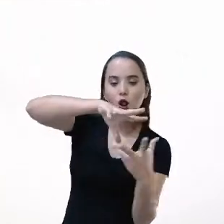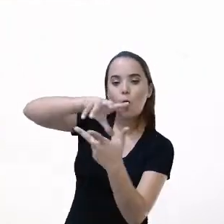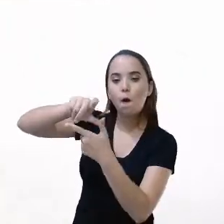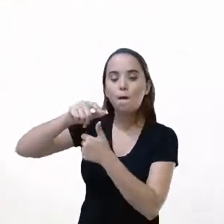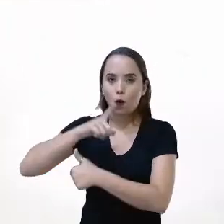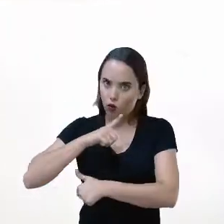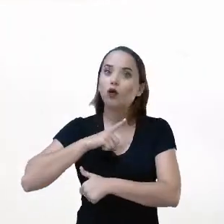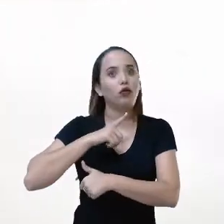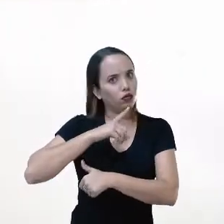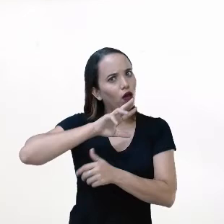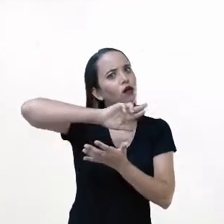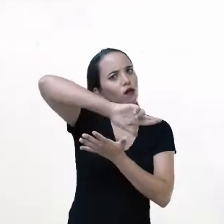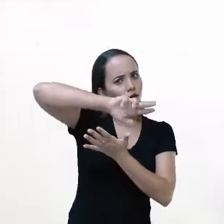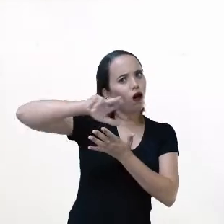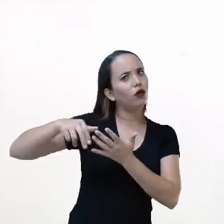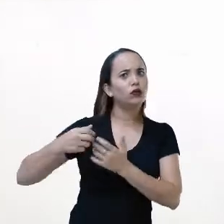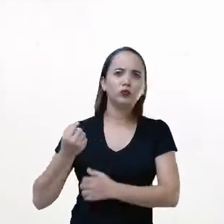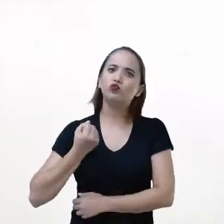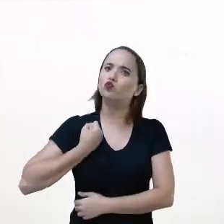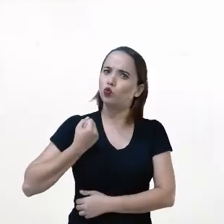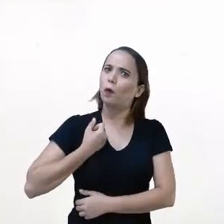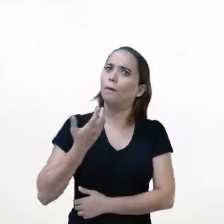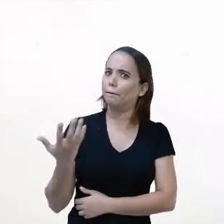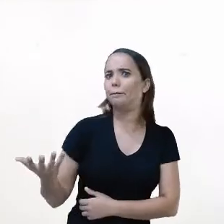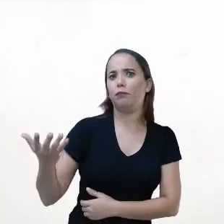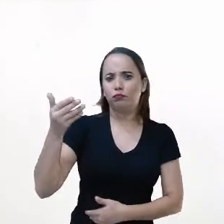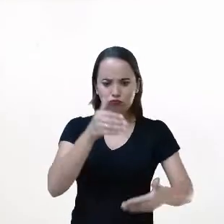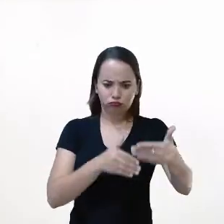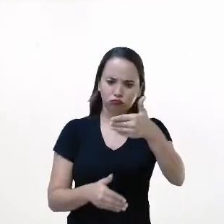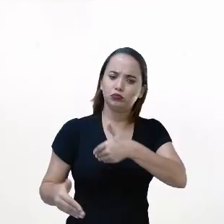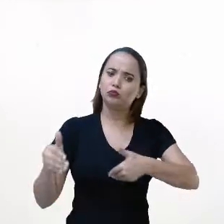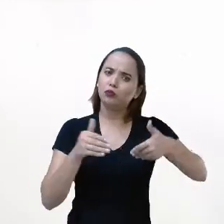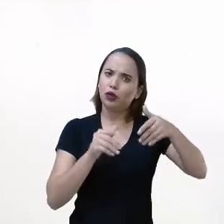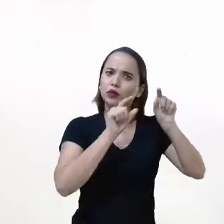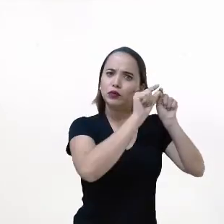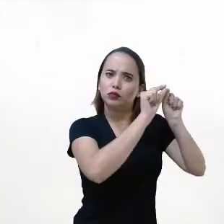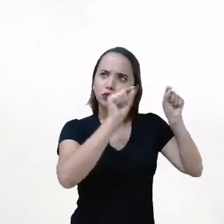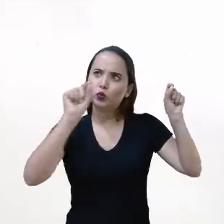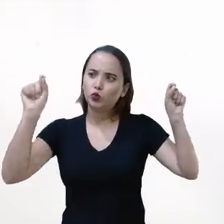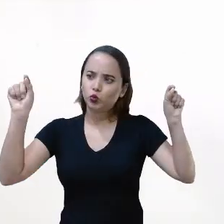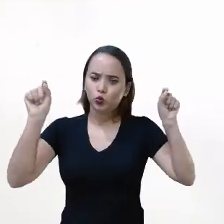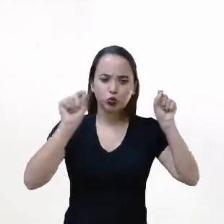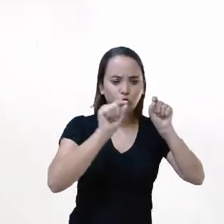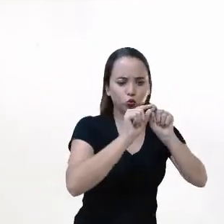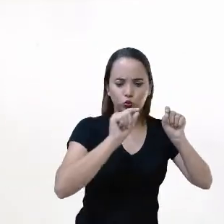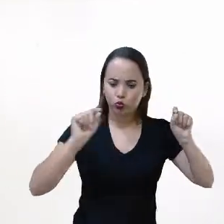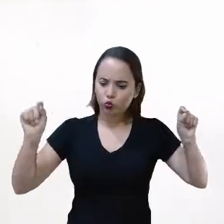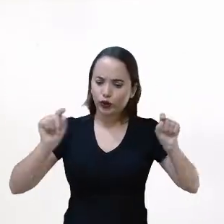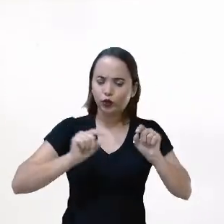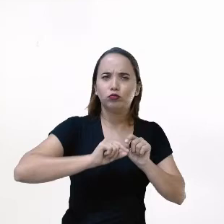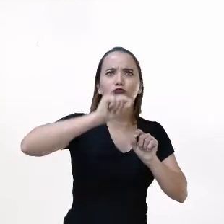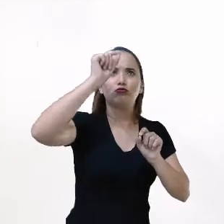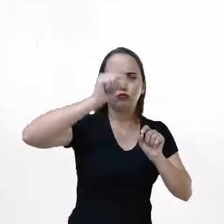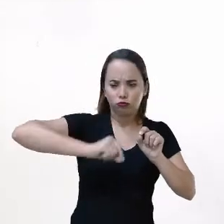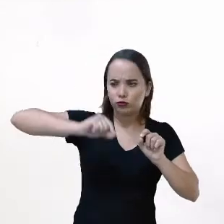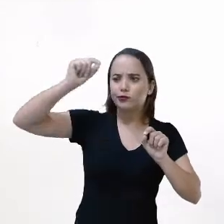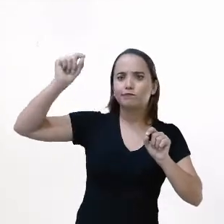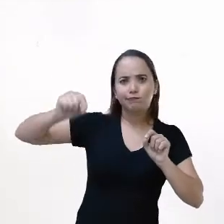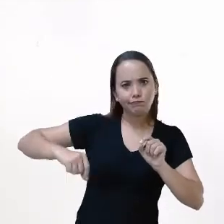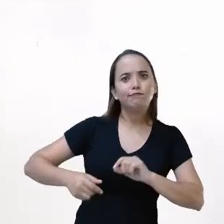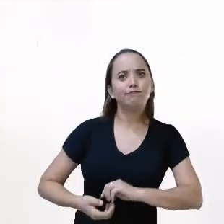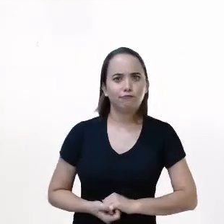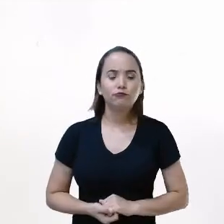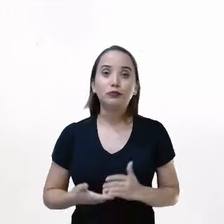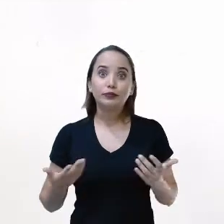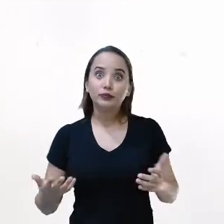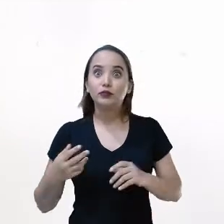números gigantescos que estão presentes nos gráficos e a gente consegue visualizar esses números. E aí eles